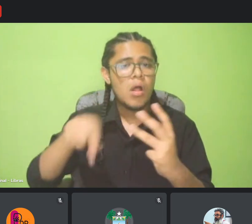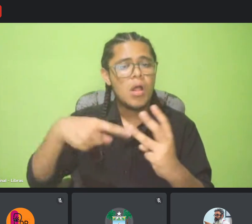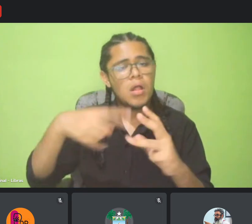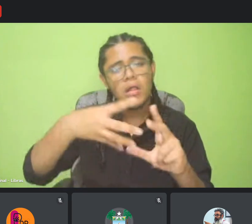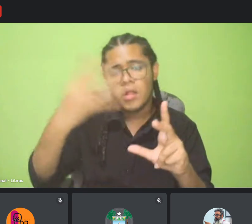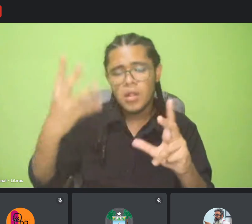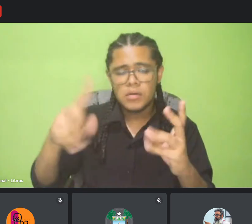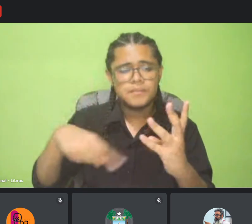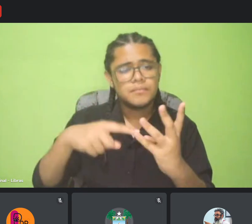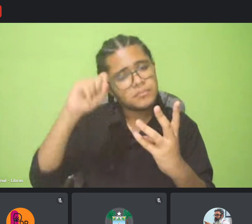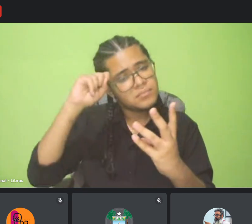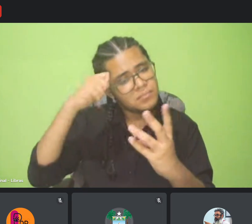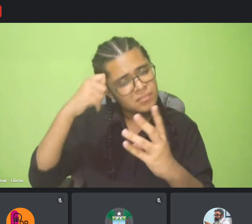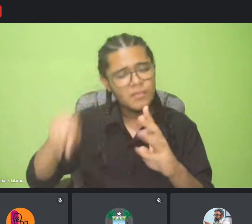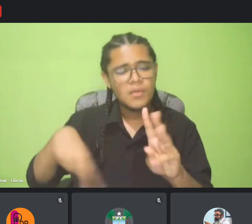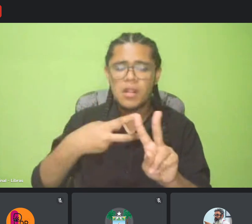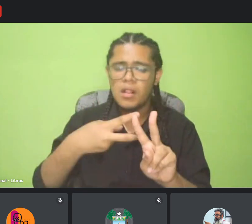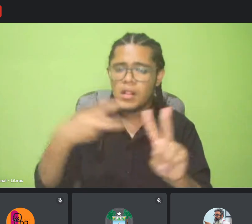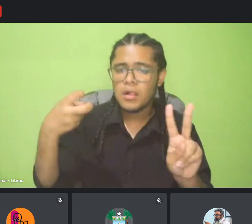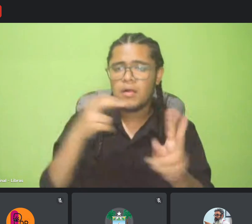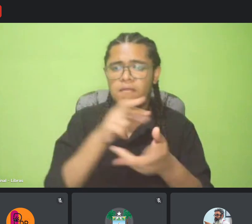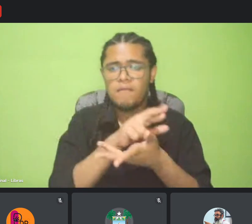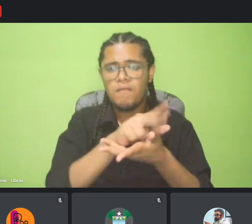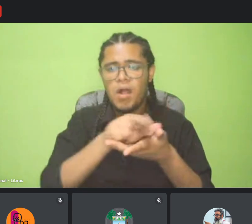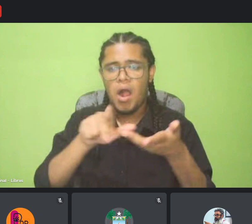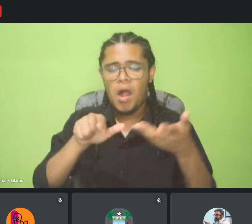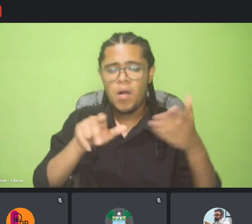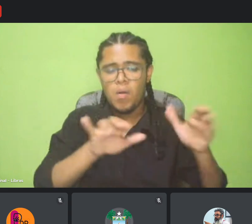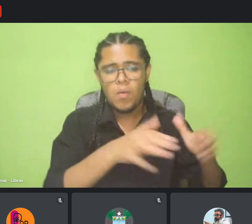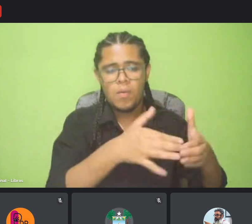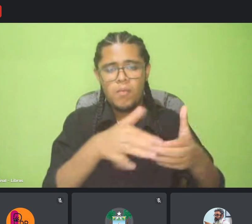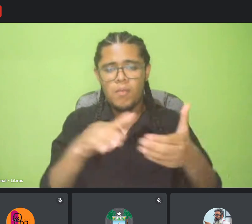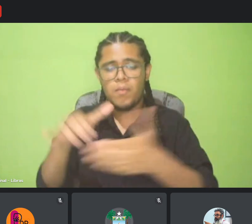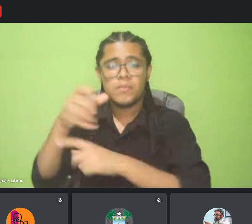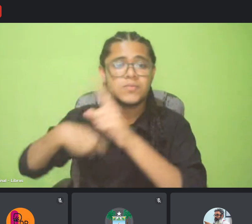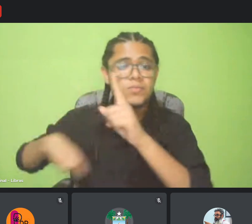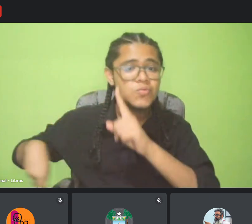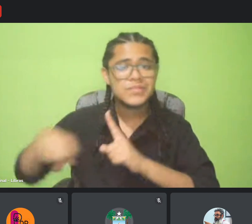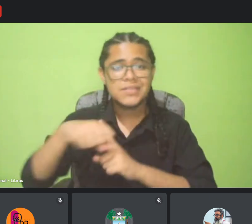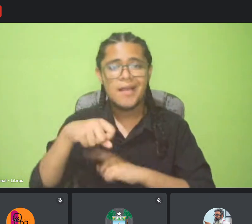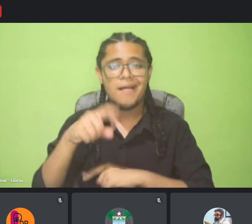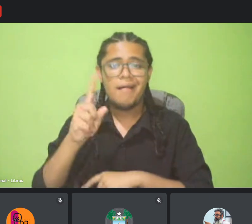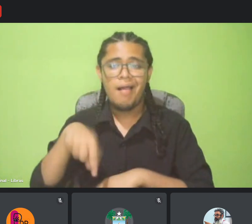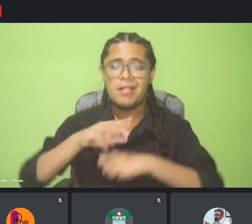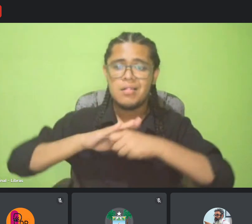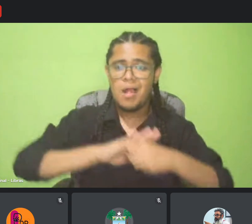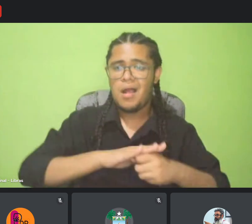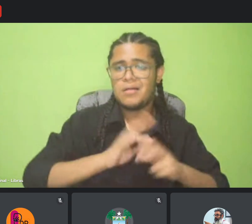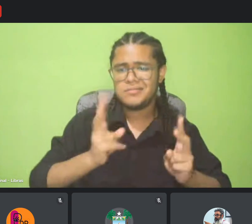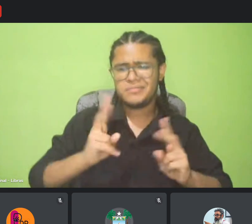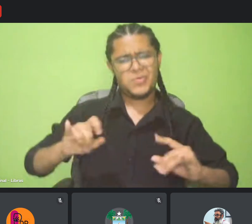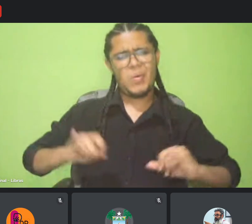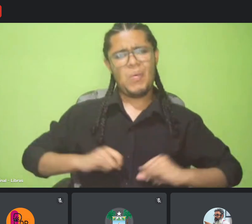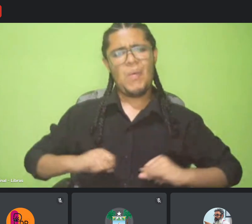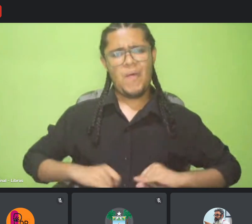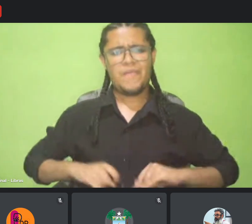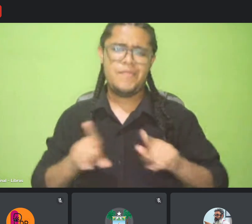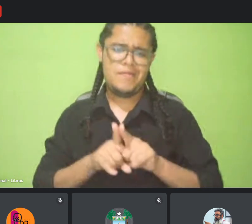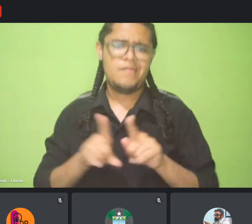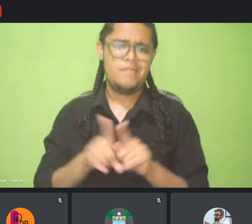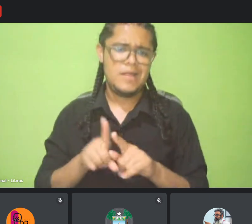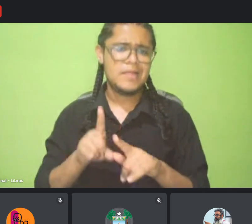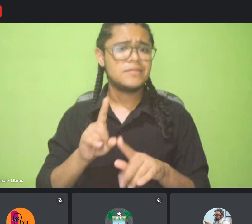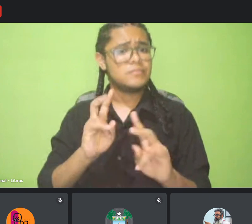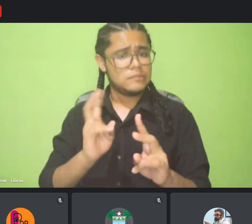negros, indígenas, né? E que são segmentos que têm sido protagonistas nessa luta por direitos